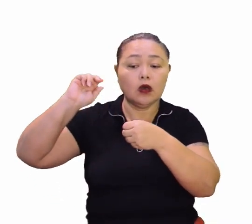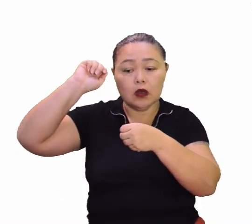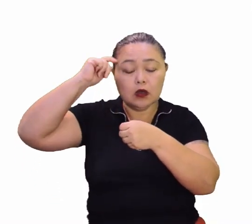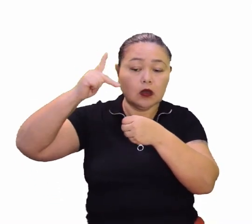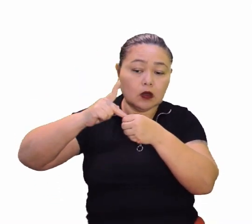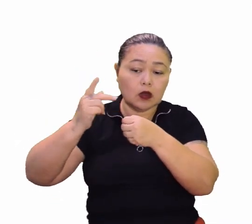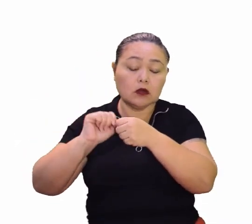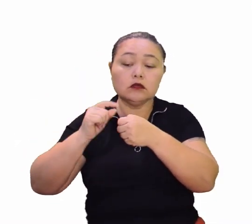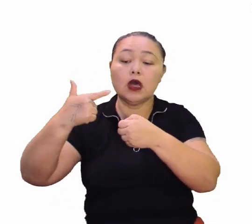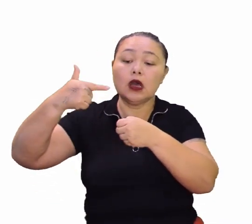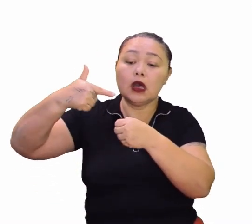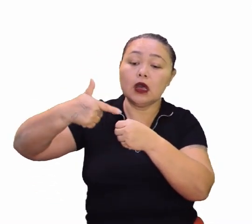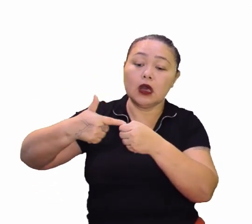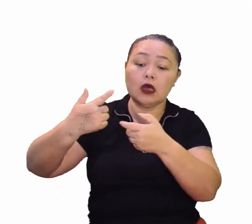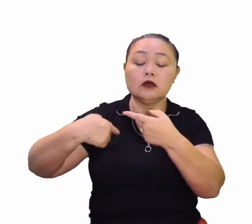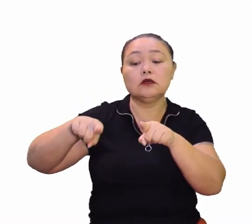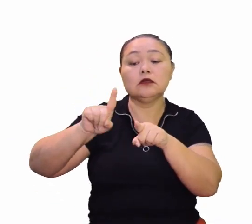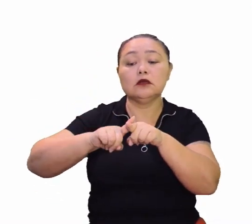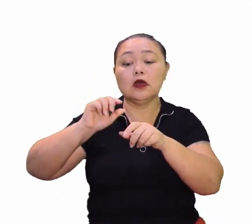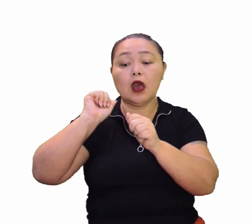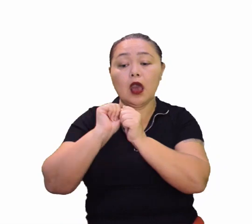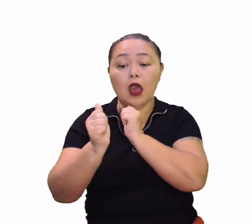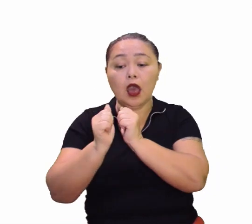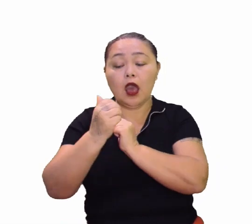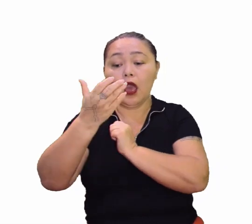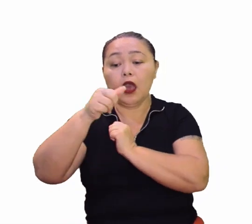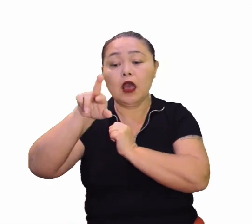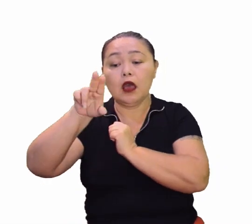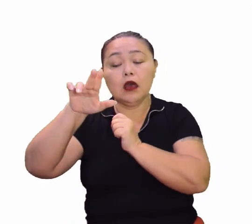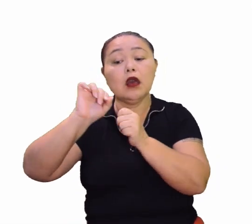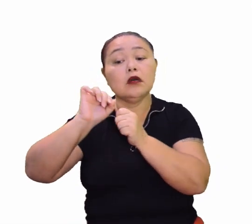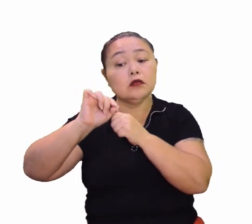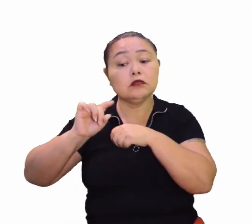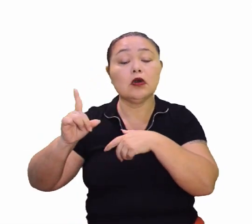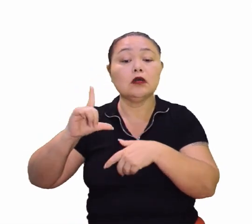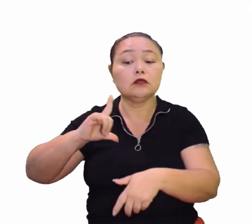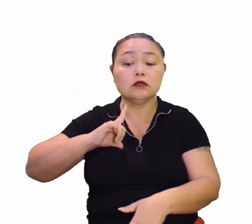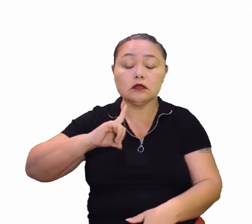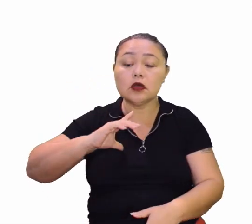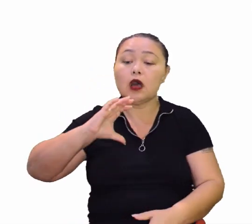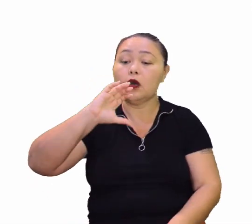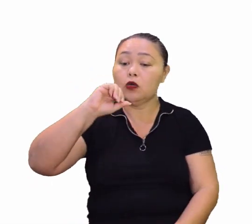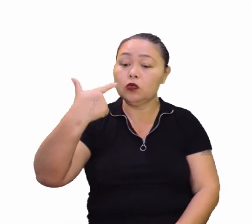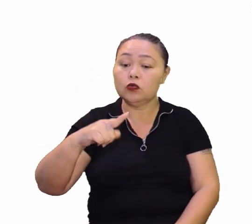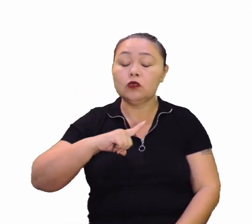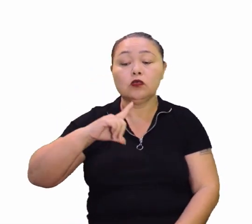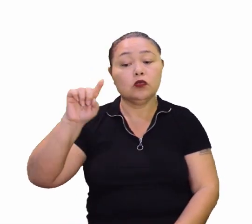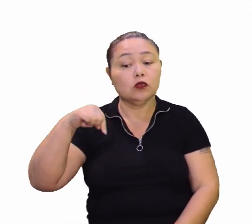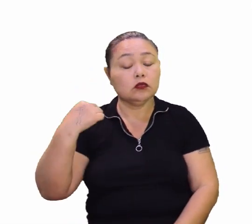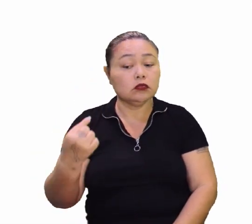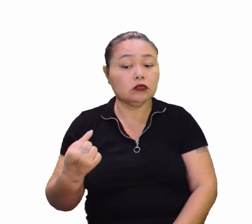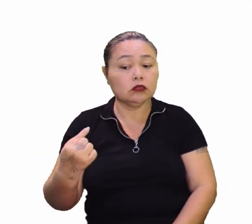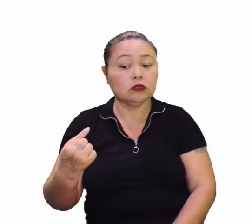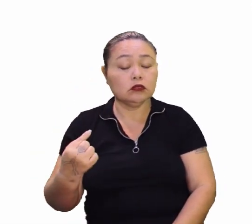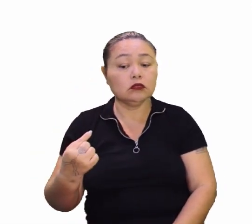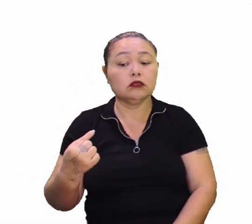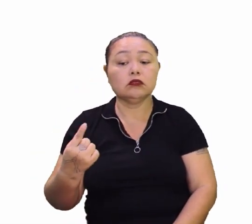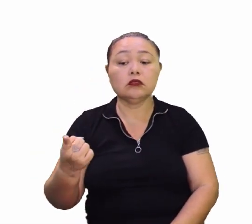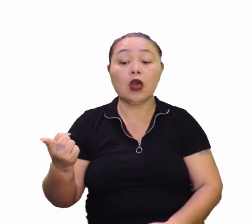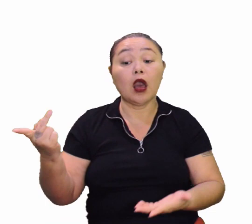petróleo, gasolina e carvão. E o monóxido tem efeitos negativos, ó. Ele contribui aí